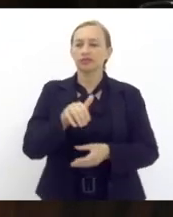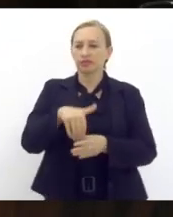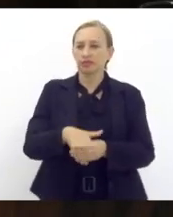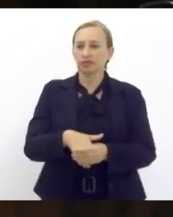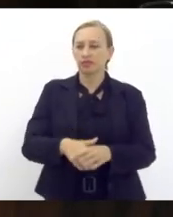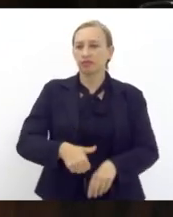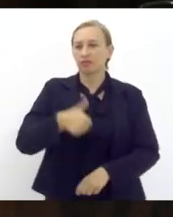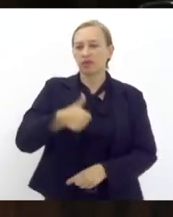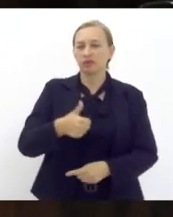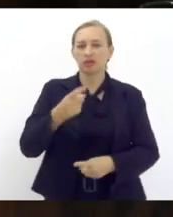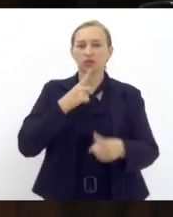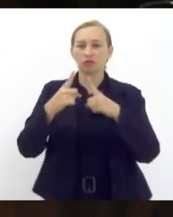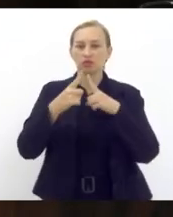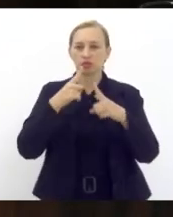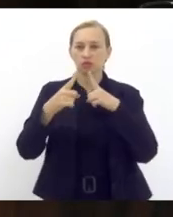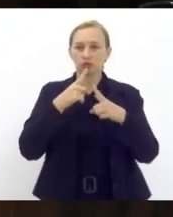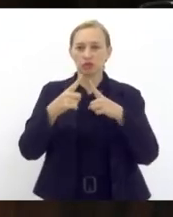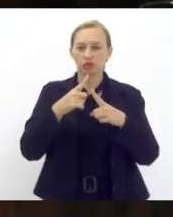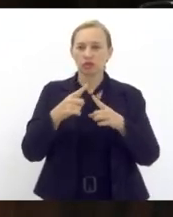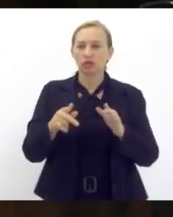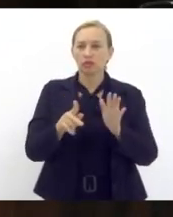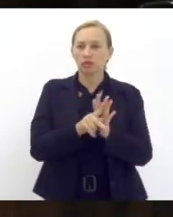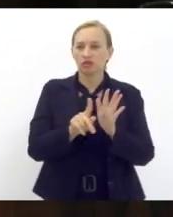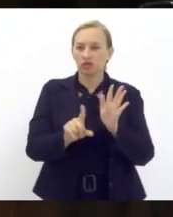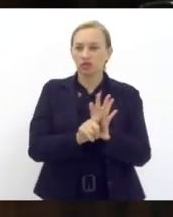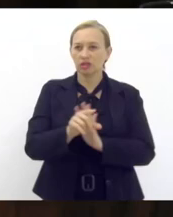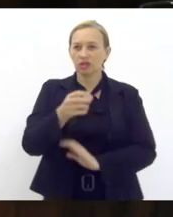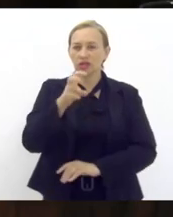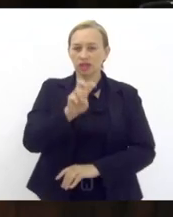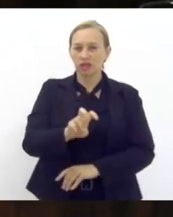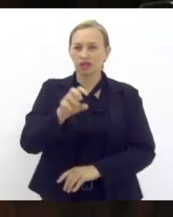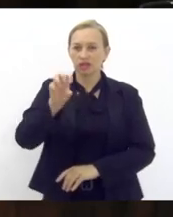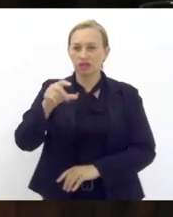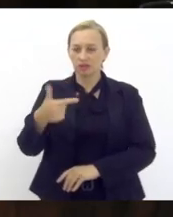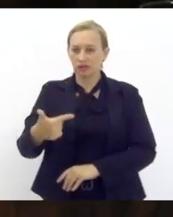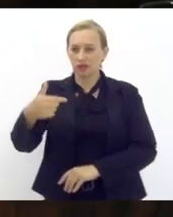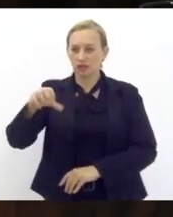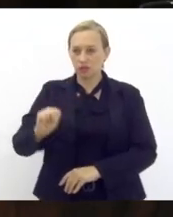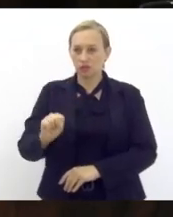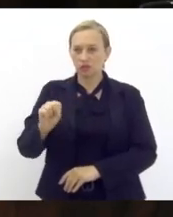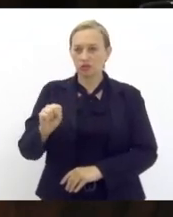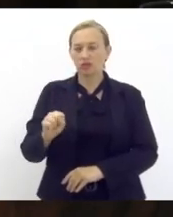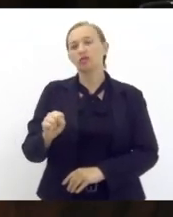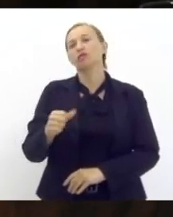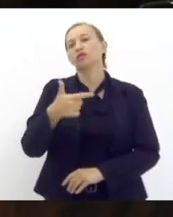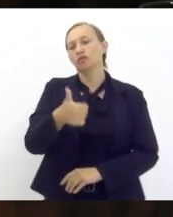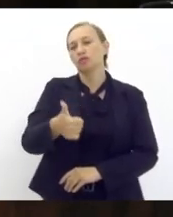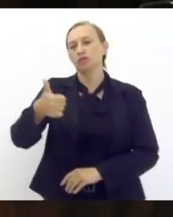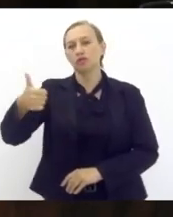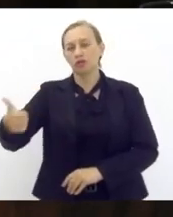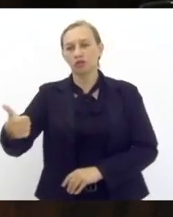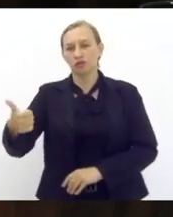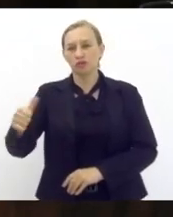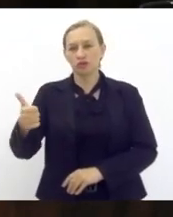em primeira discussão, o projeto de lei número 528/ de 2011, de autoria da deputada